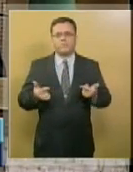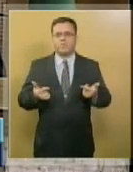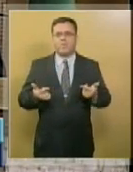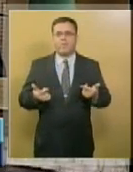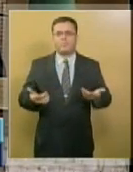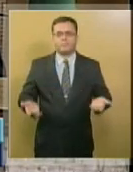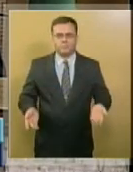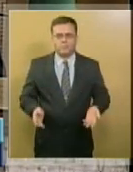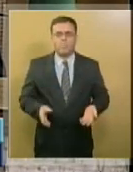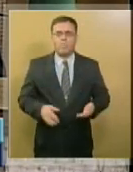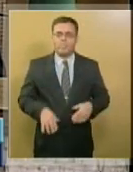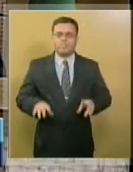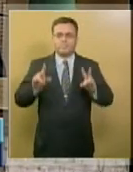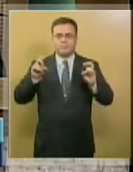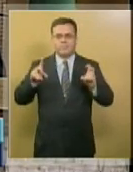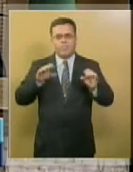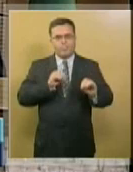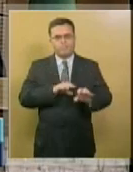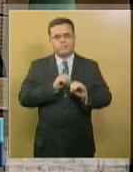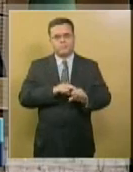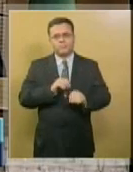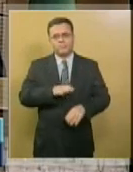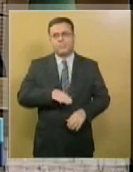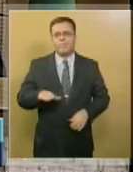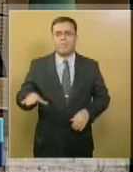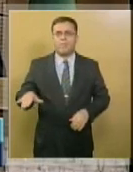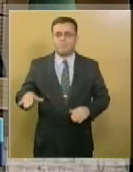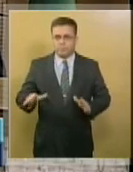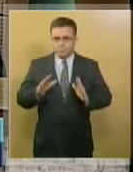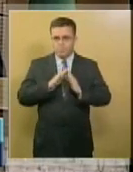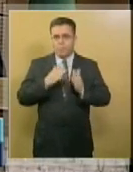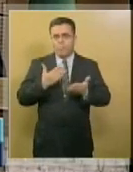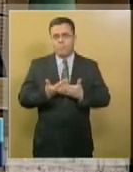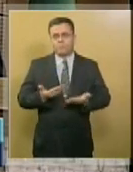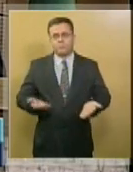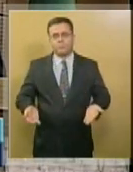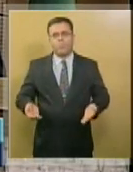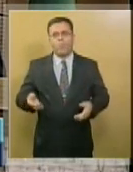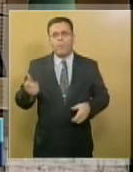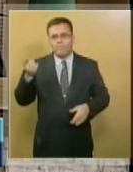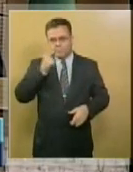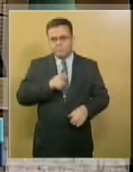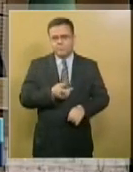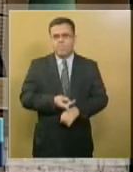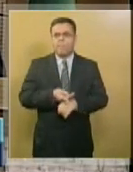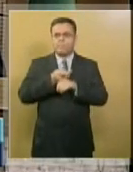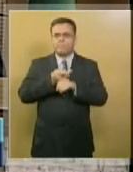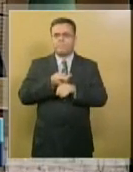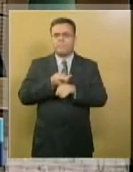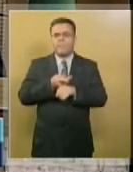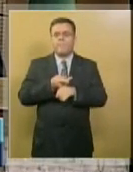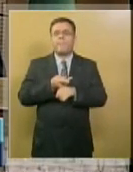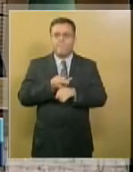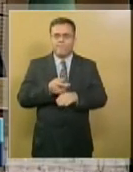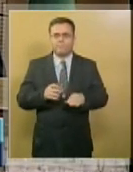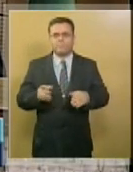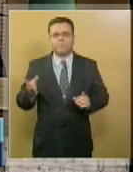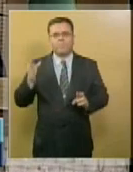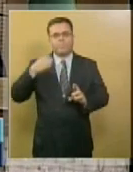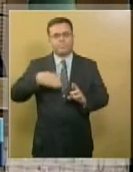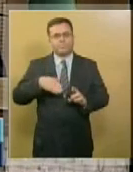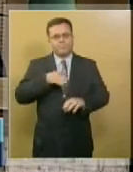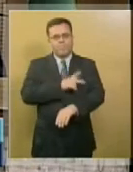vencedora na categoria Educação Infantil, pré-escola do Prêmio Professor do Brasil no MEC, tendo por referência sua